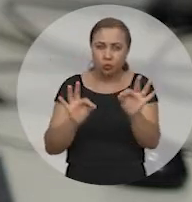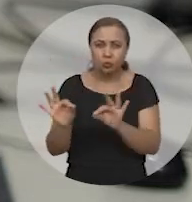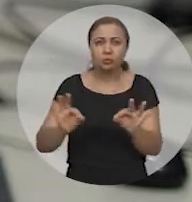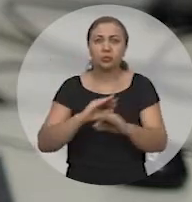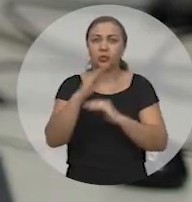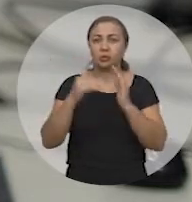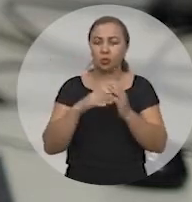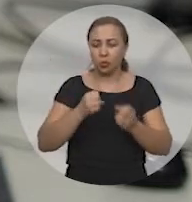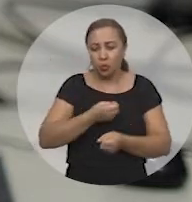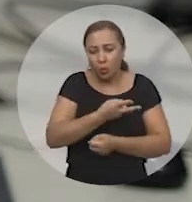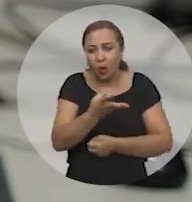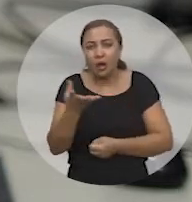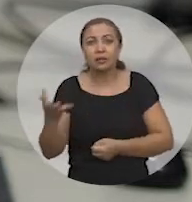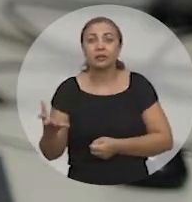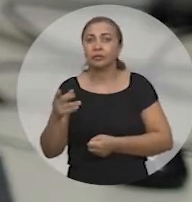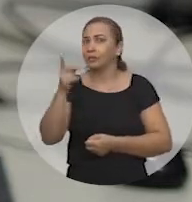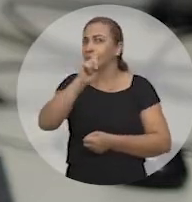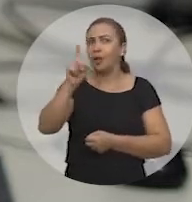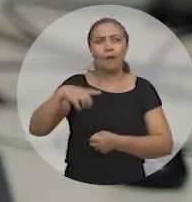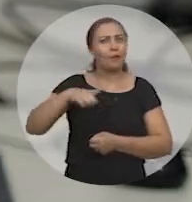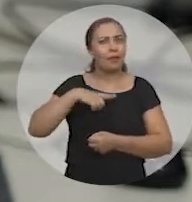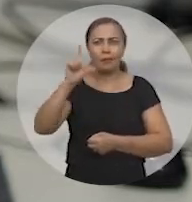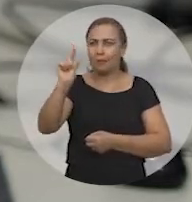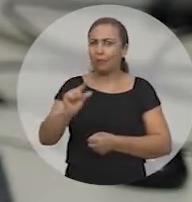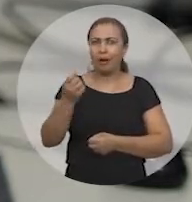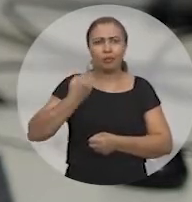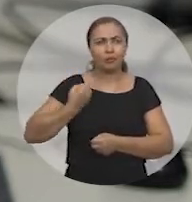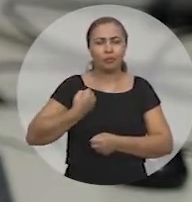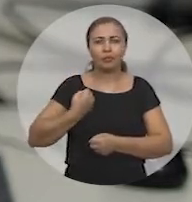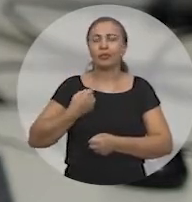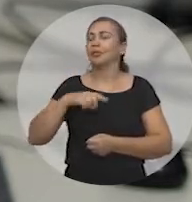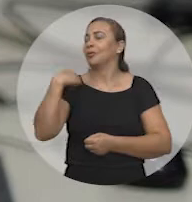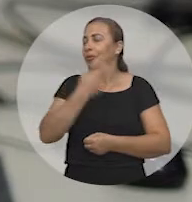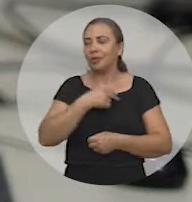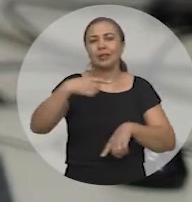esse quantitativo que não foi pequeno, pelo contrário,